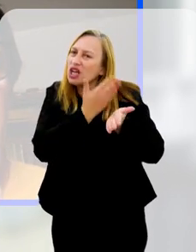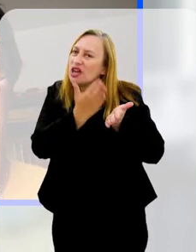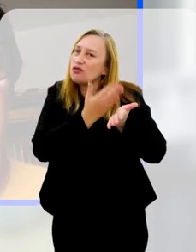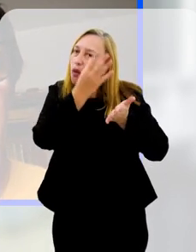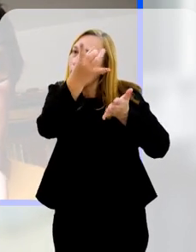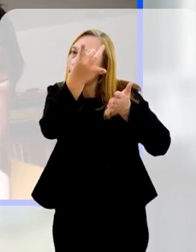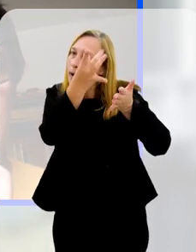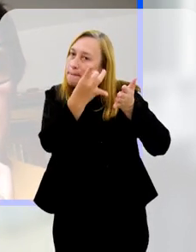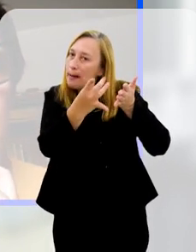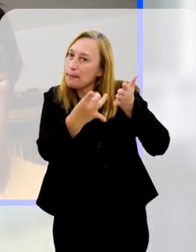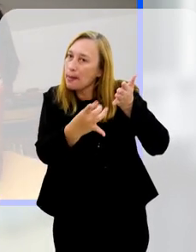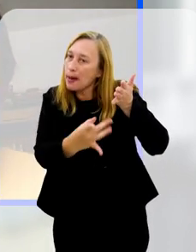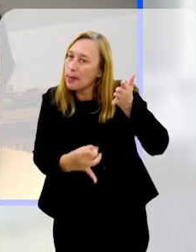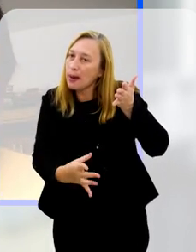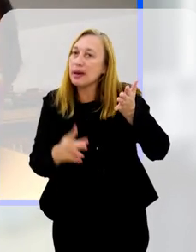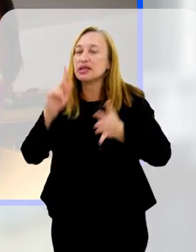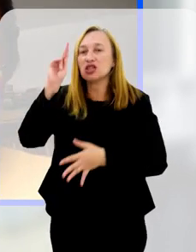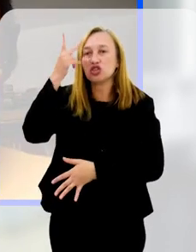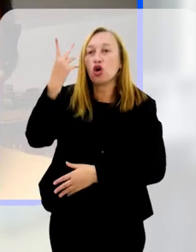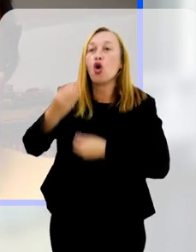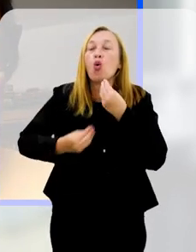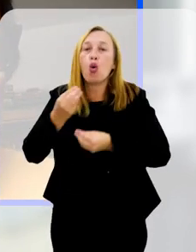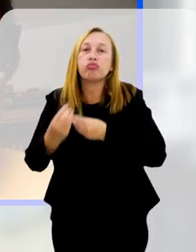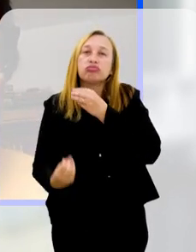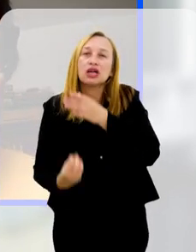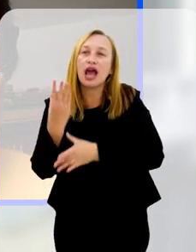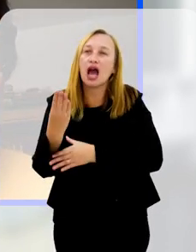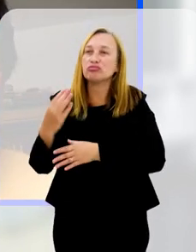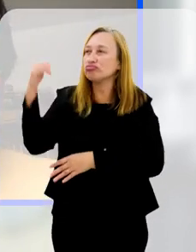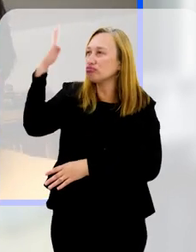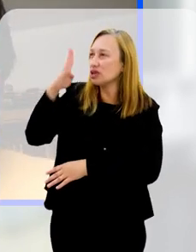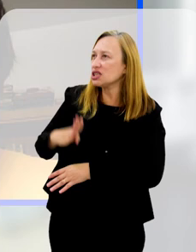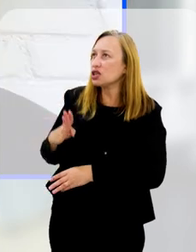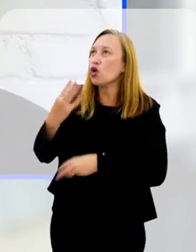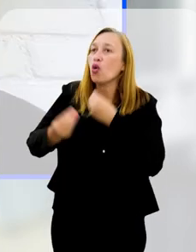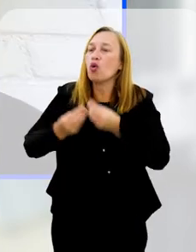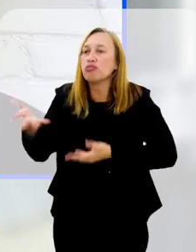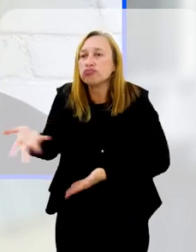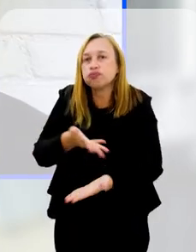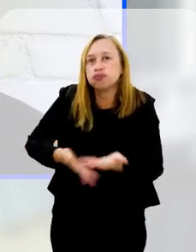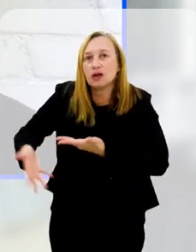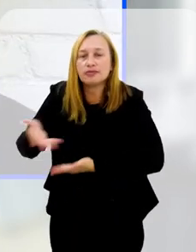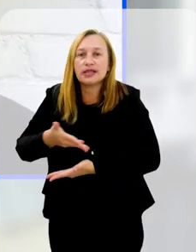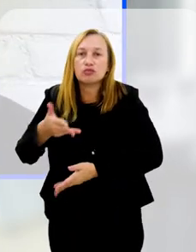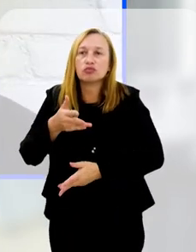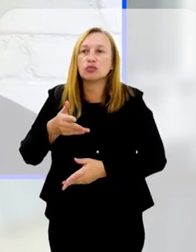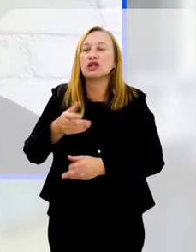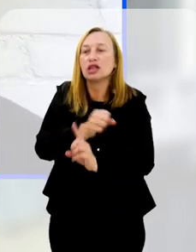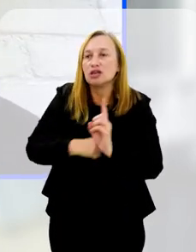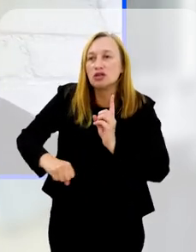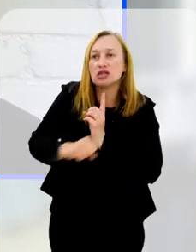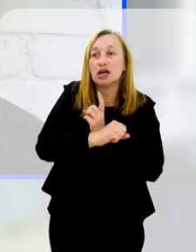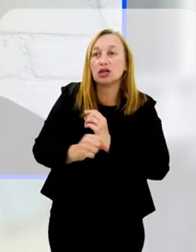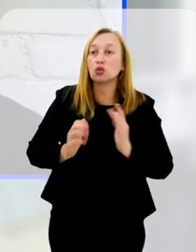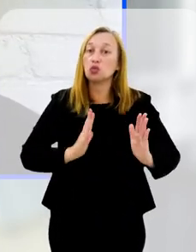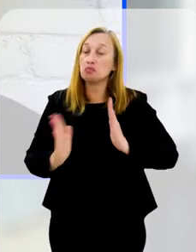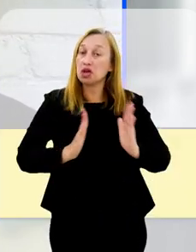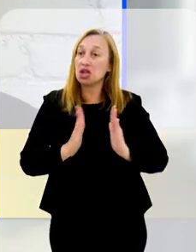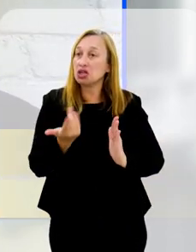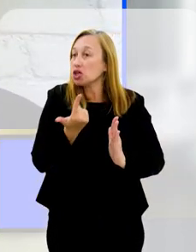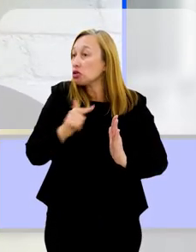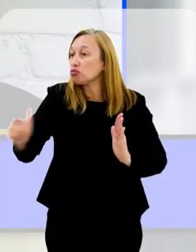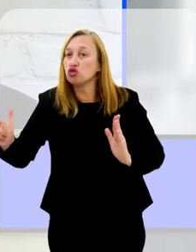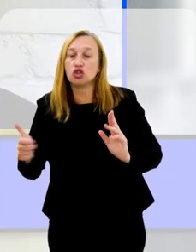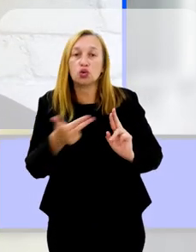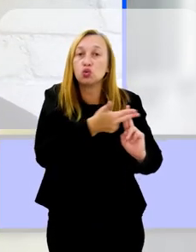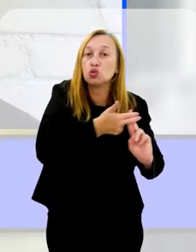e é muito interessante como é que isso foi sendo construído no Brasil e como é que a participação da sociedade, numa